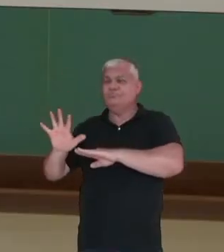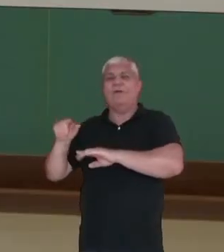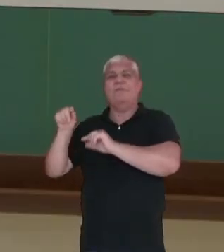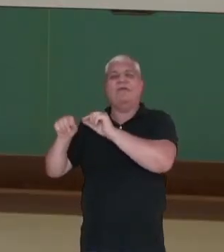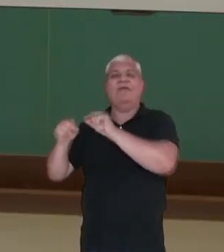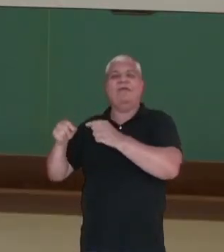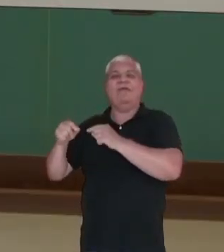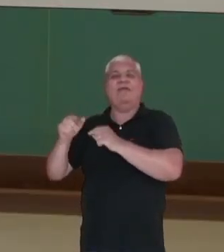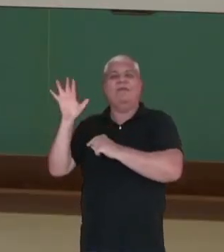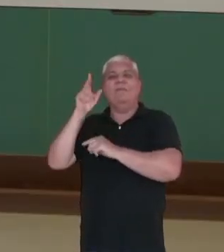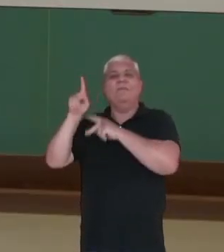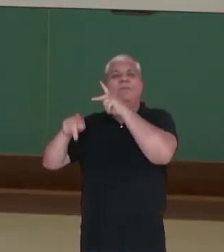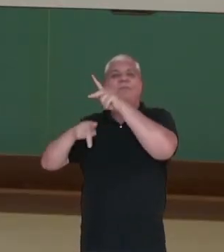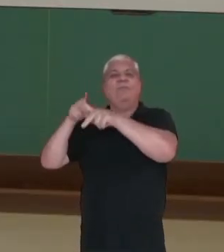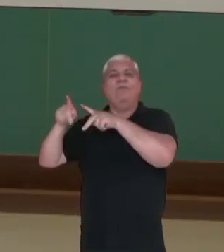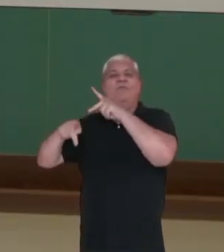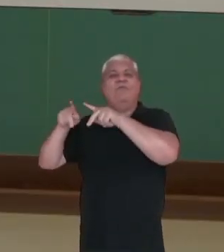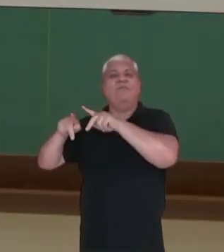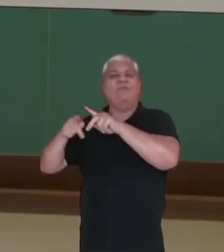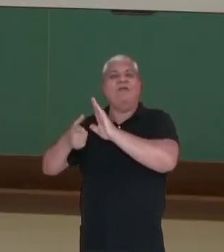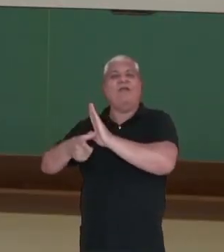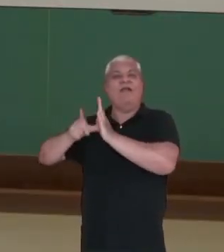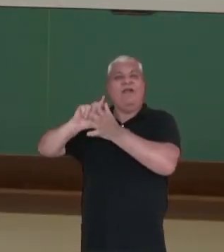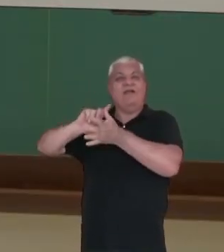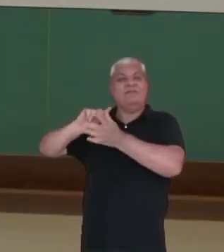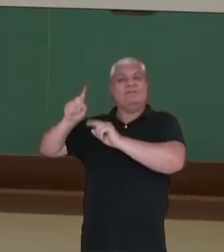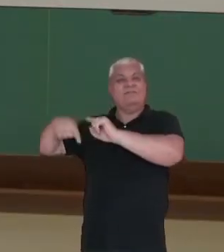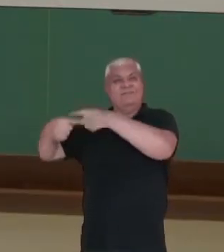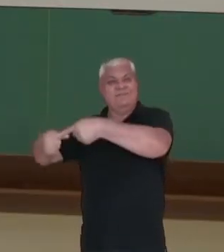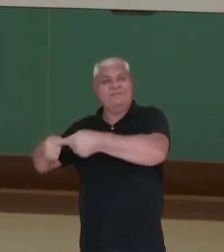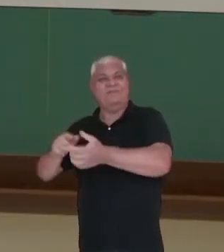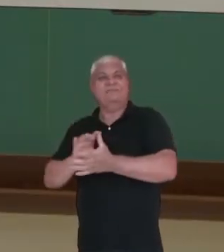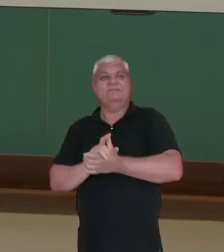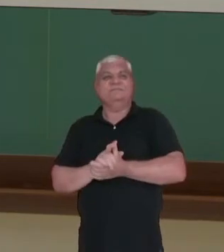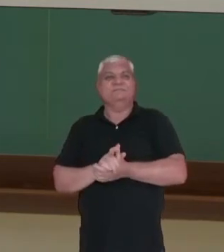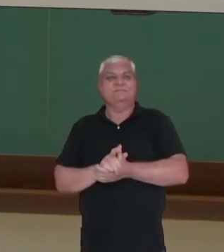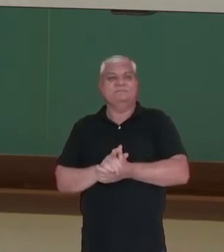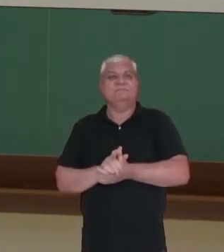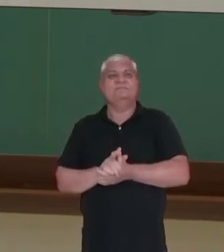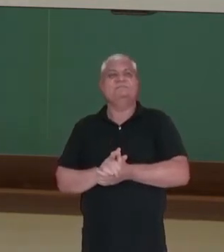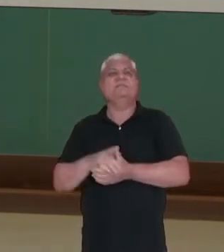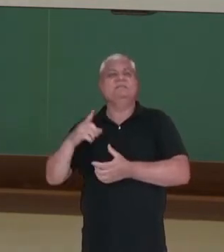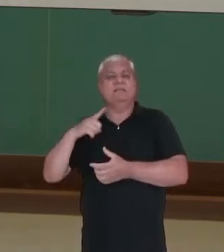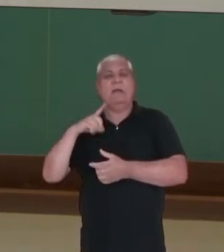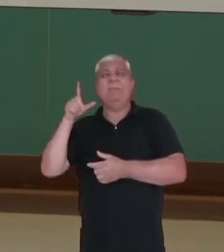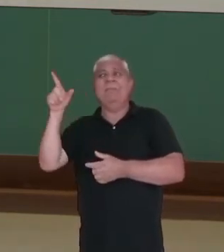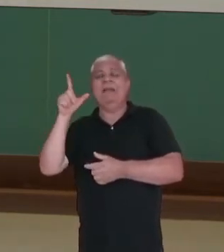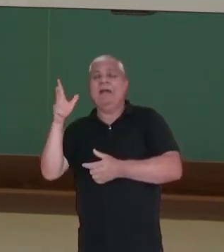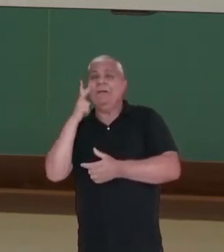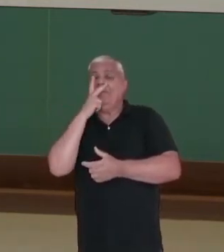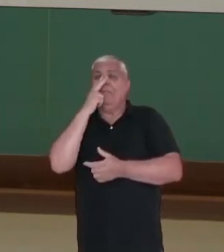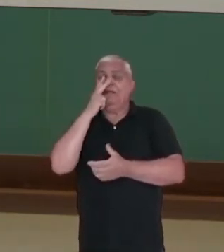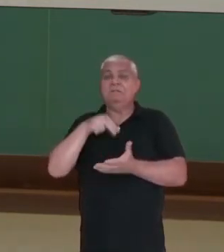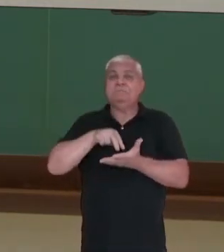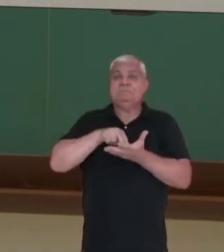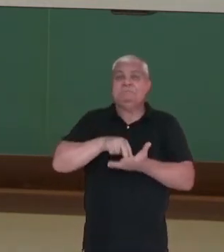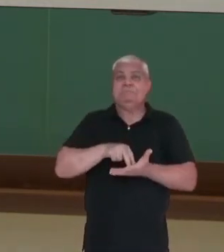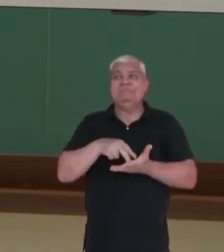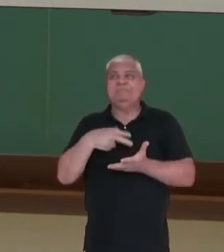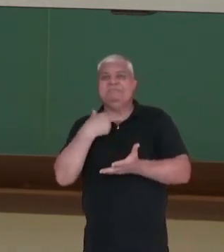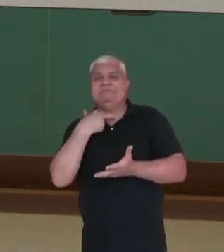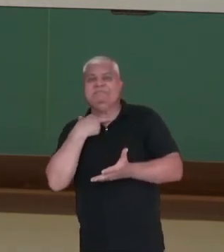do que era antes do processo colonial, ok? Gerou então grande instabilidade então após o processo